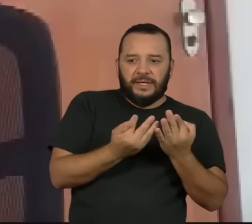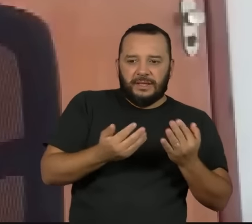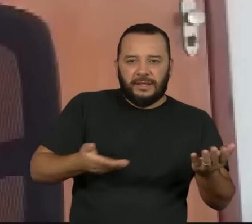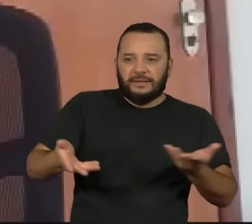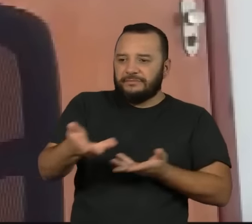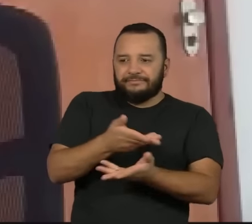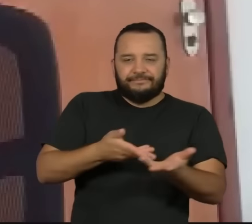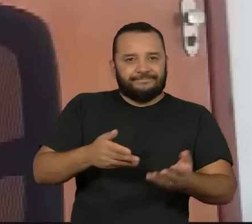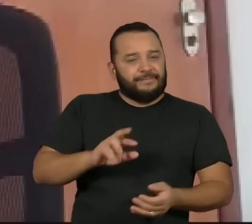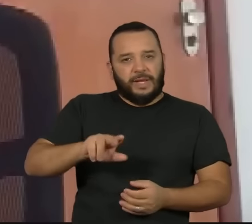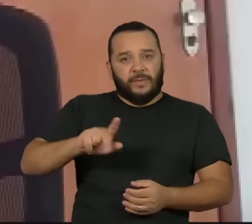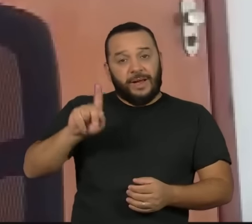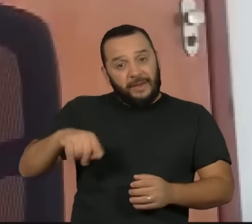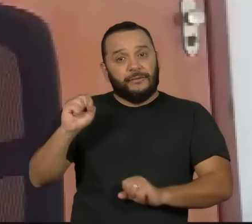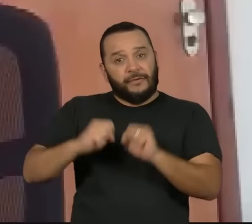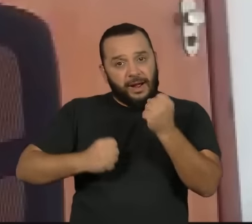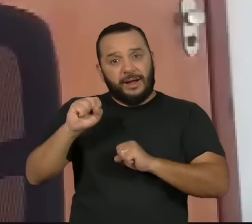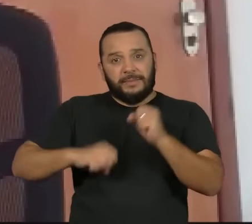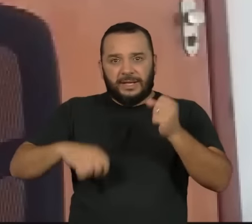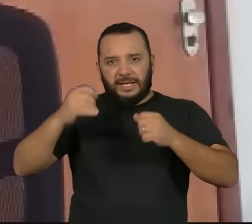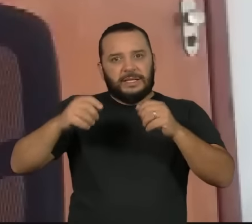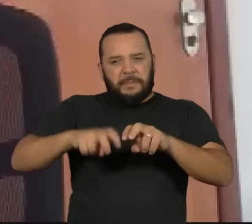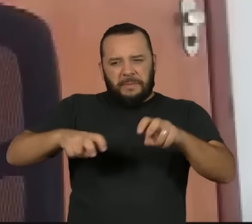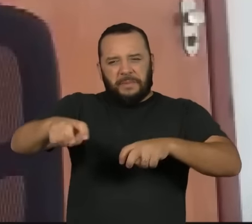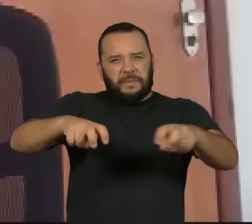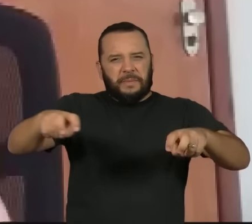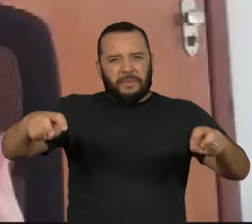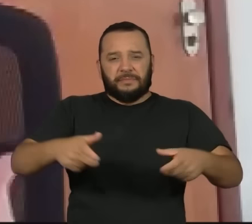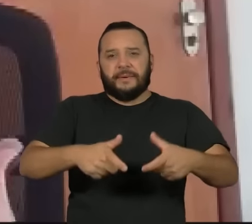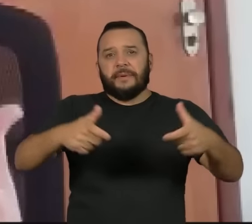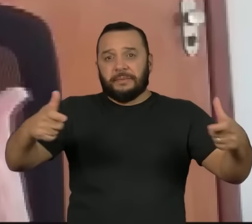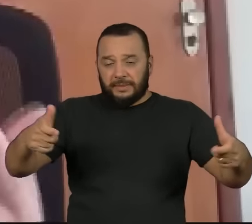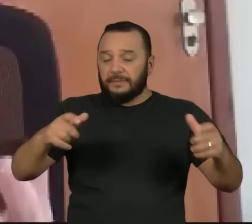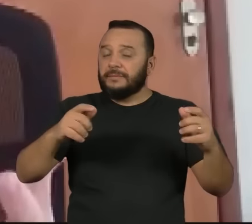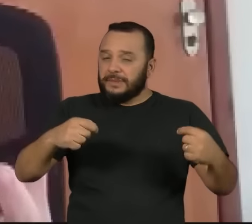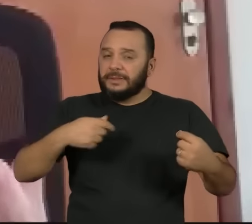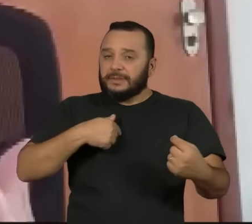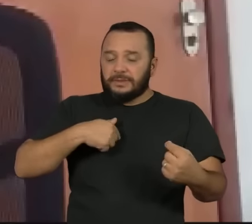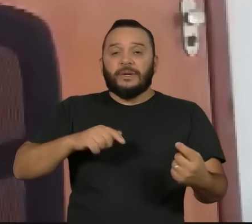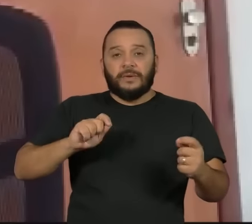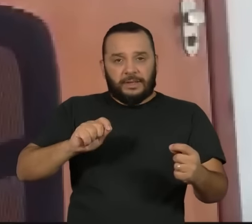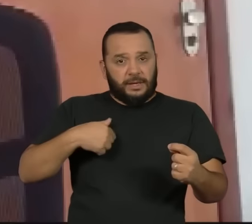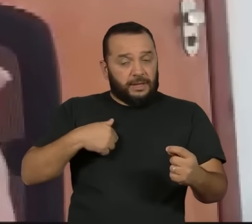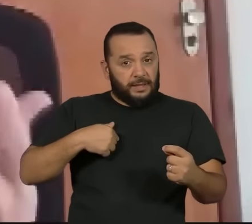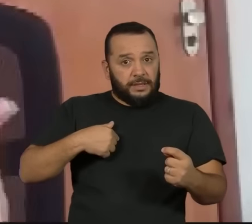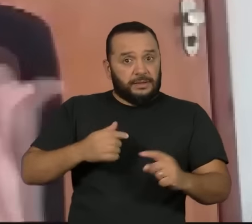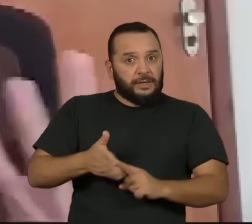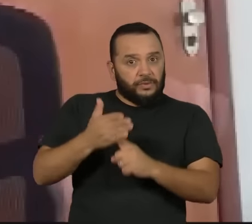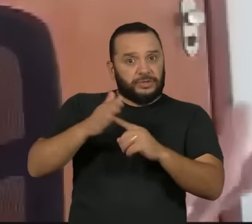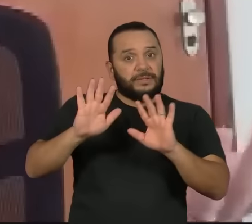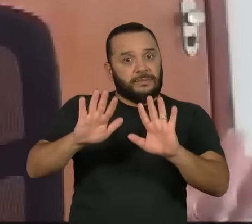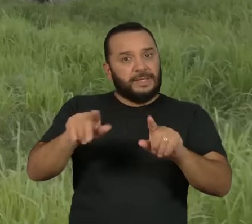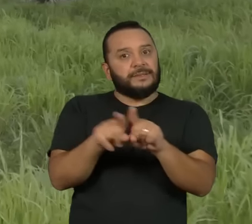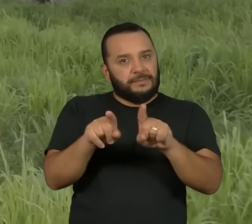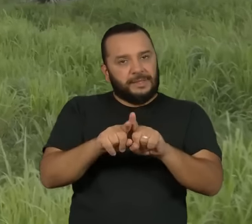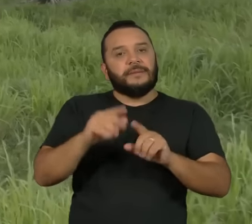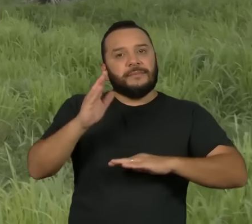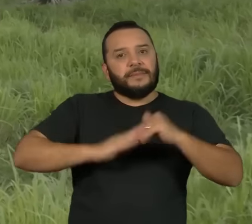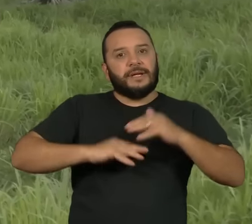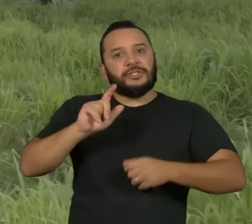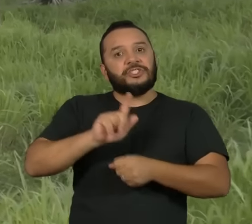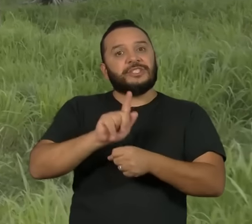talvez não tanto em mudanças e revoluções tecnológicas, mas em práticas de gestão, que é muito mais barato.